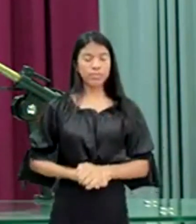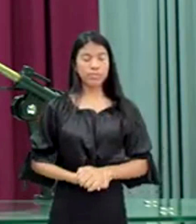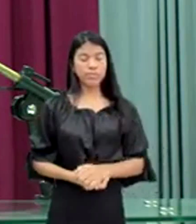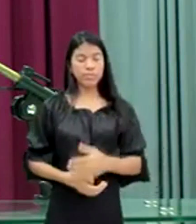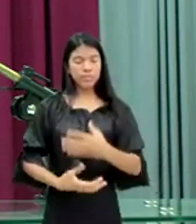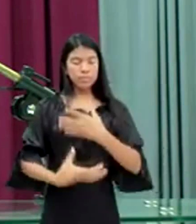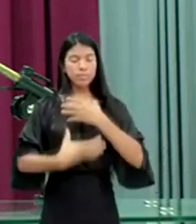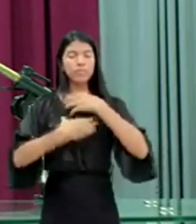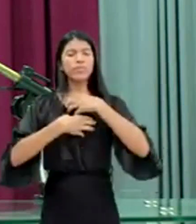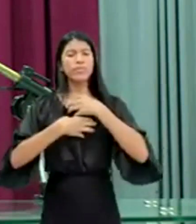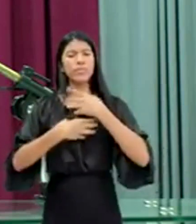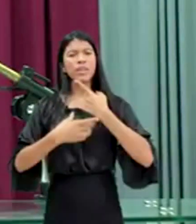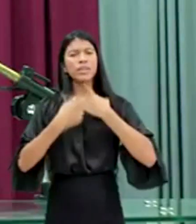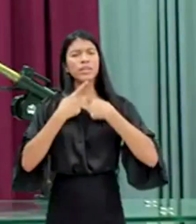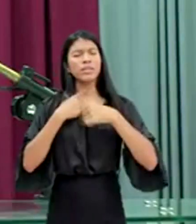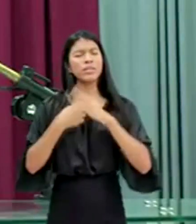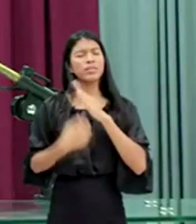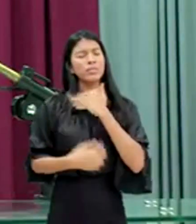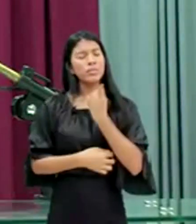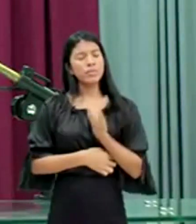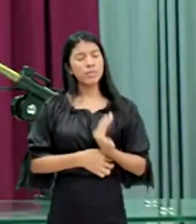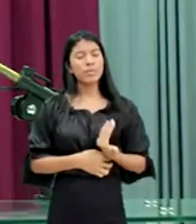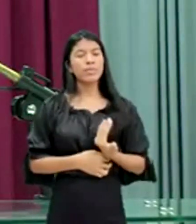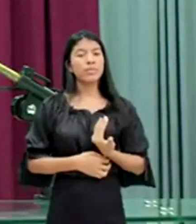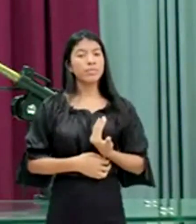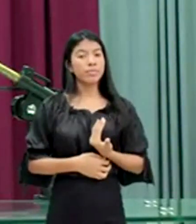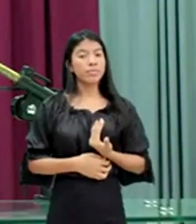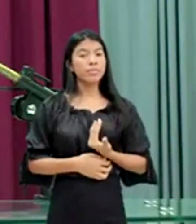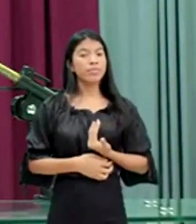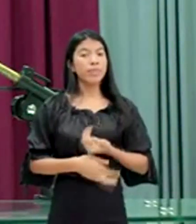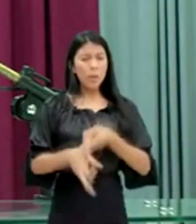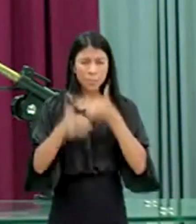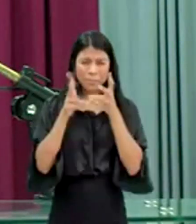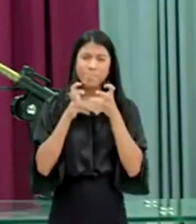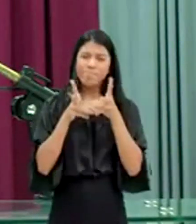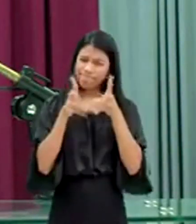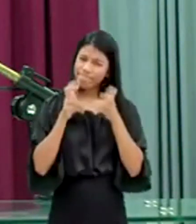sentem desejo de morrer. Vocês percebem isso?